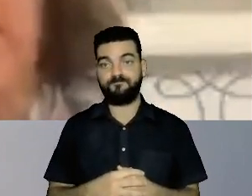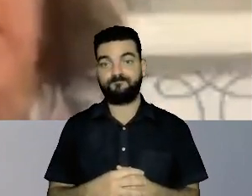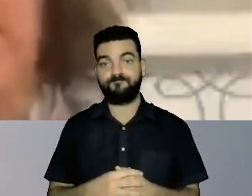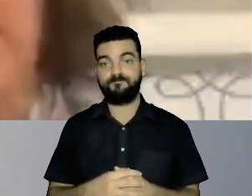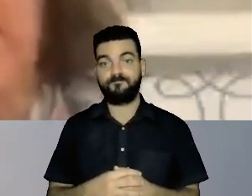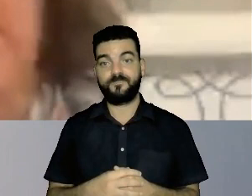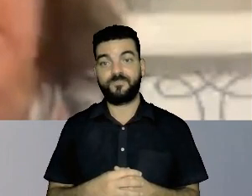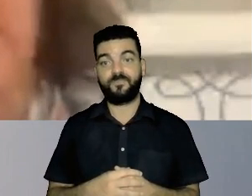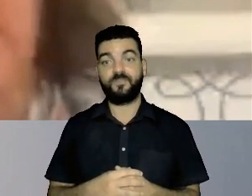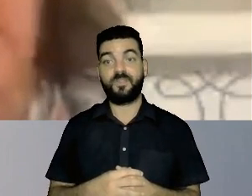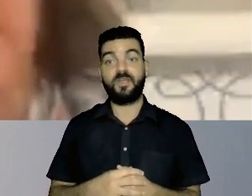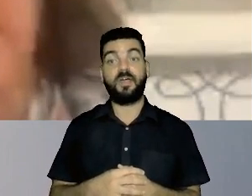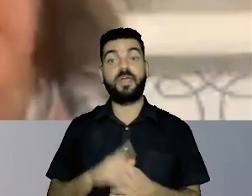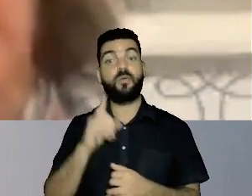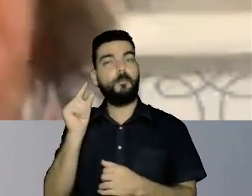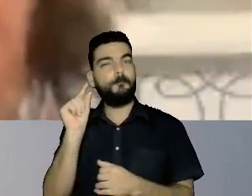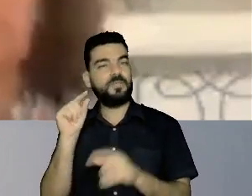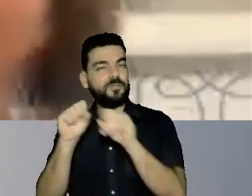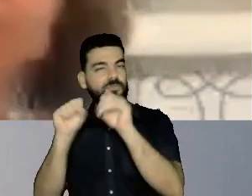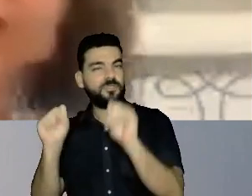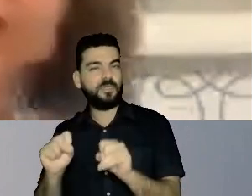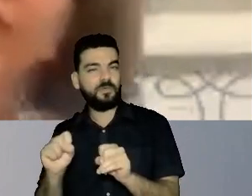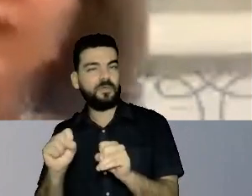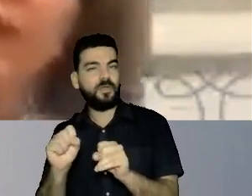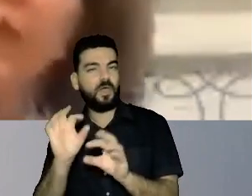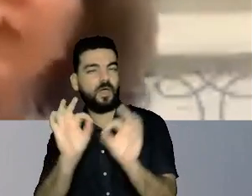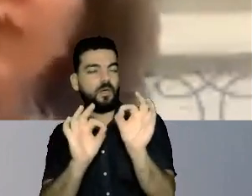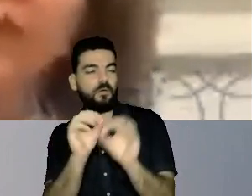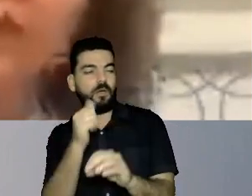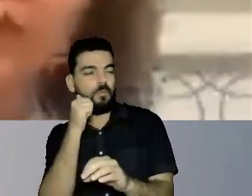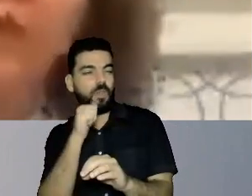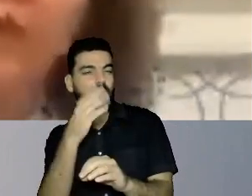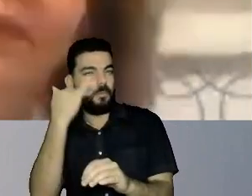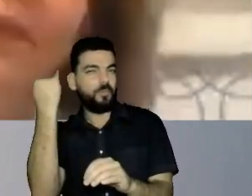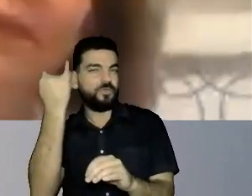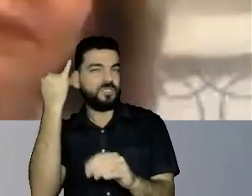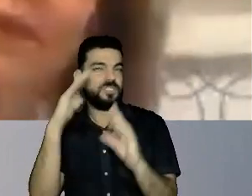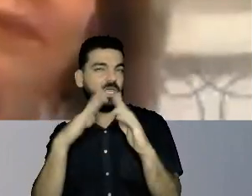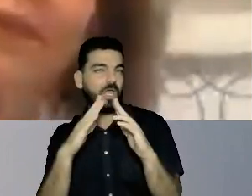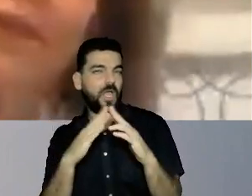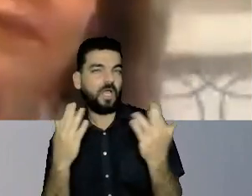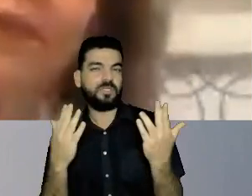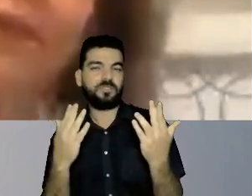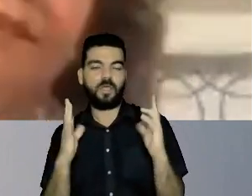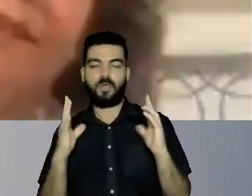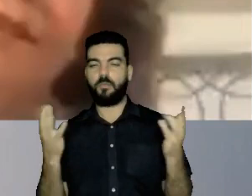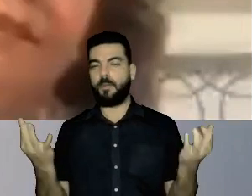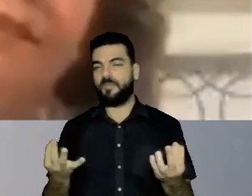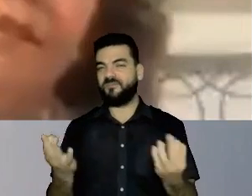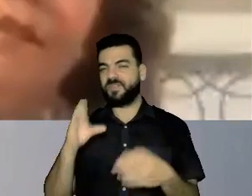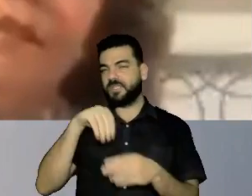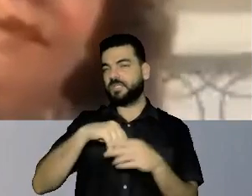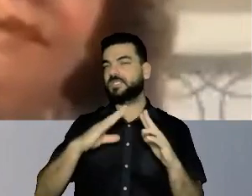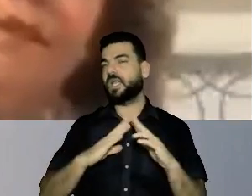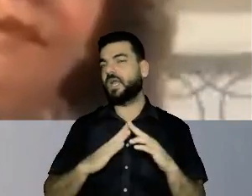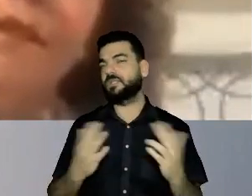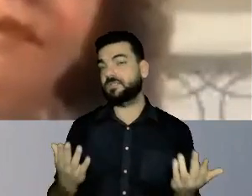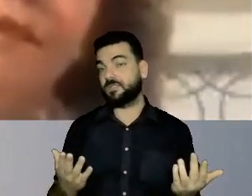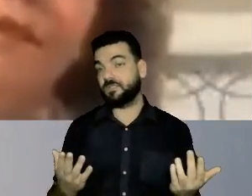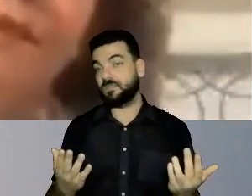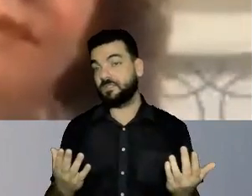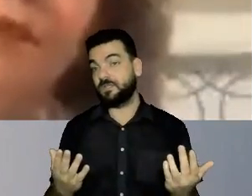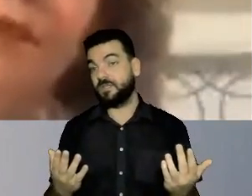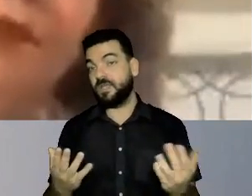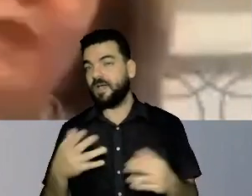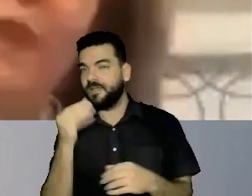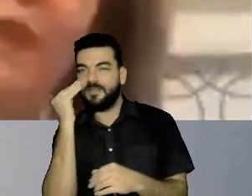da mulher e o desejo, inclusive, de participação política, né? Aí uma parte do sistema